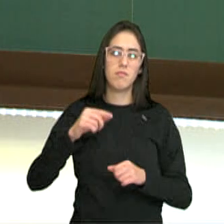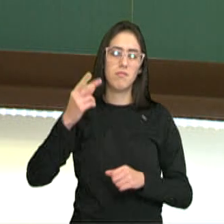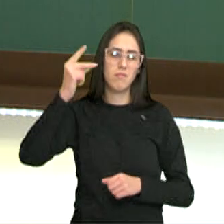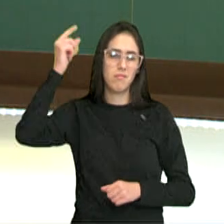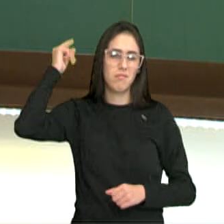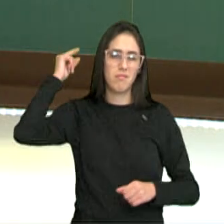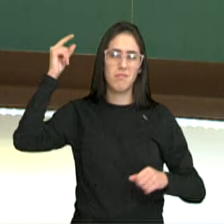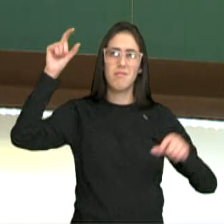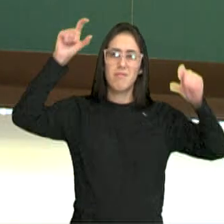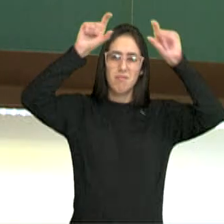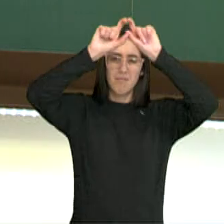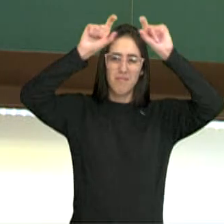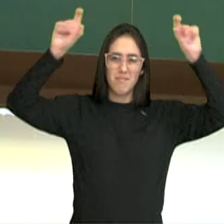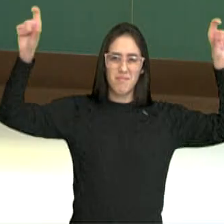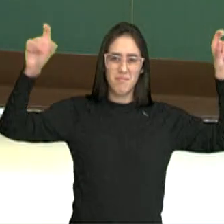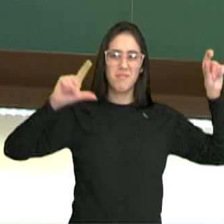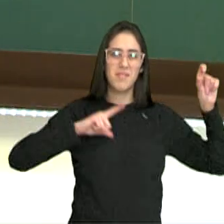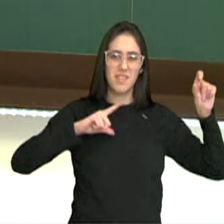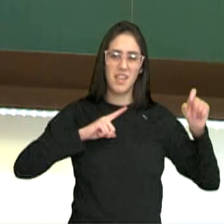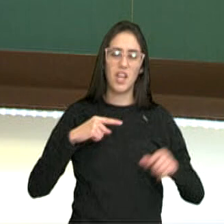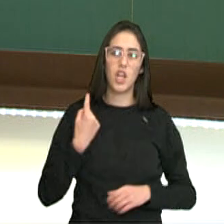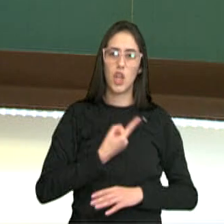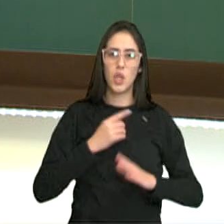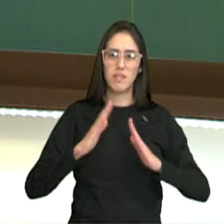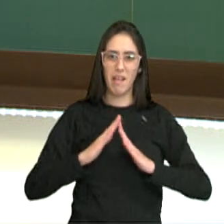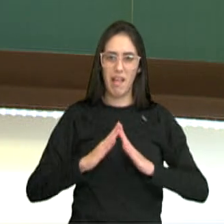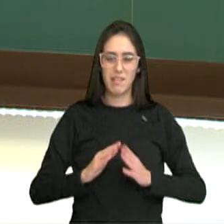aí, mais modernas que temos na nossa casa.